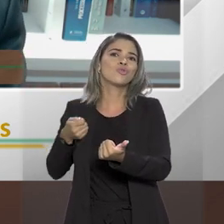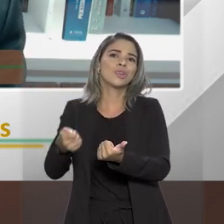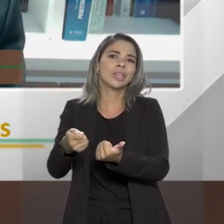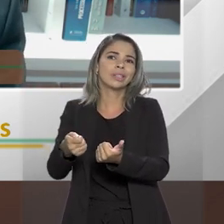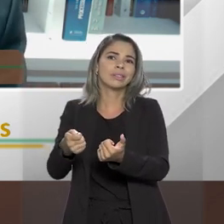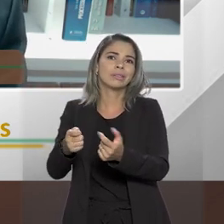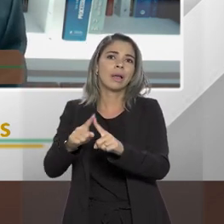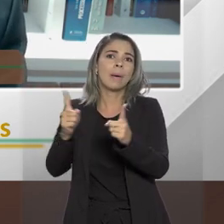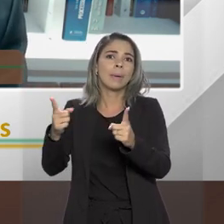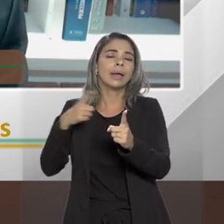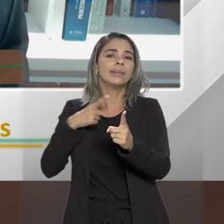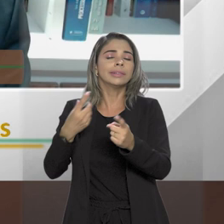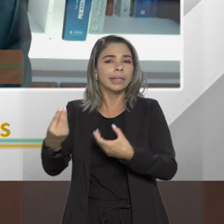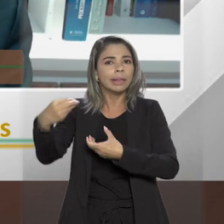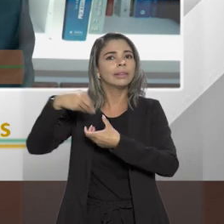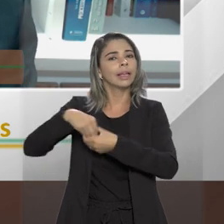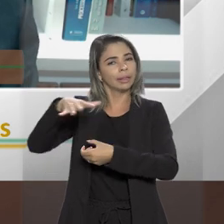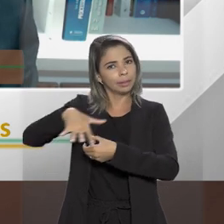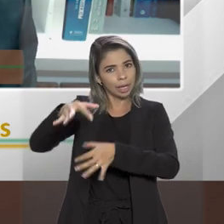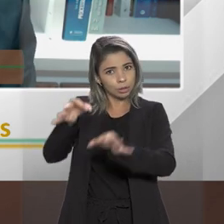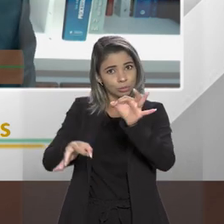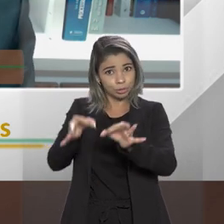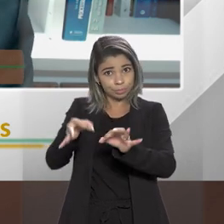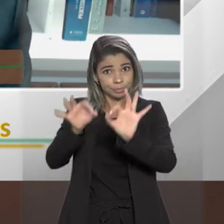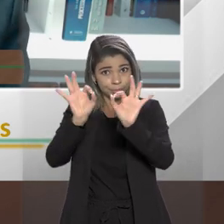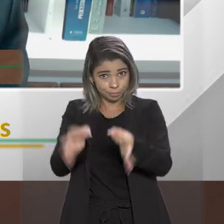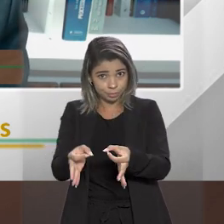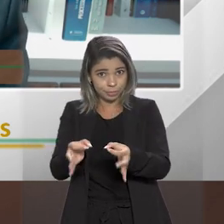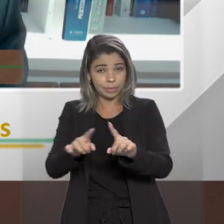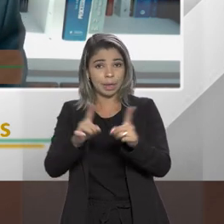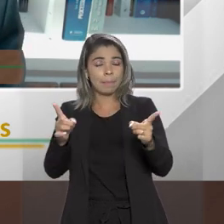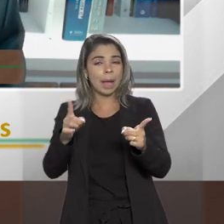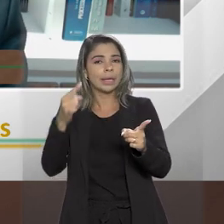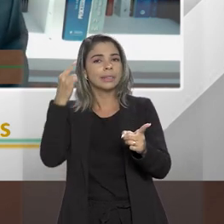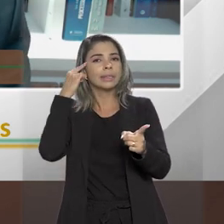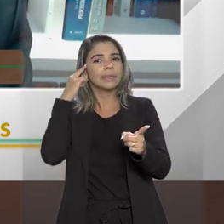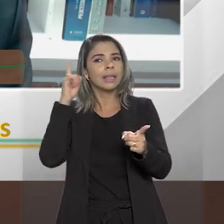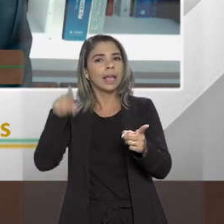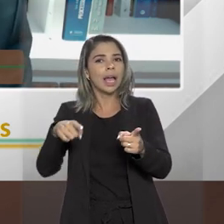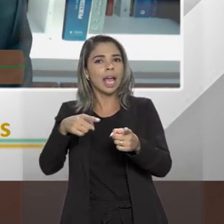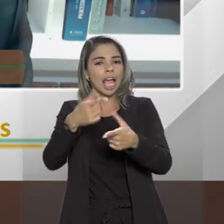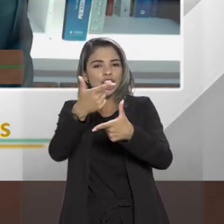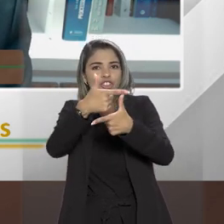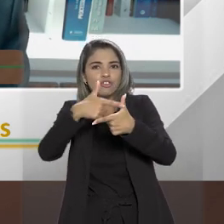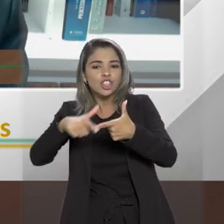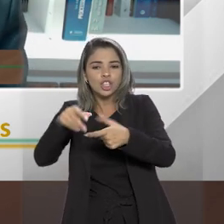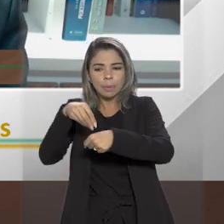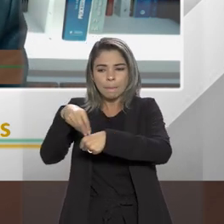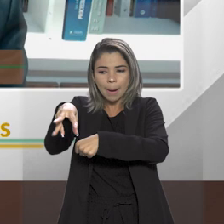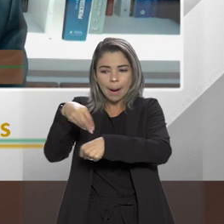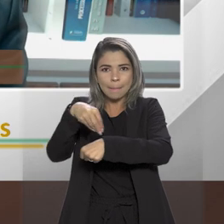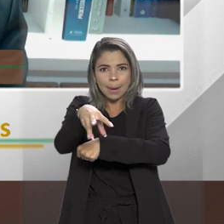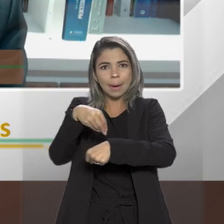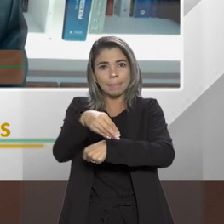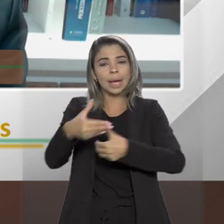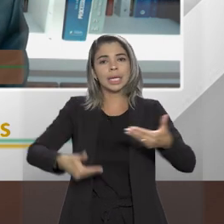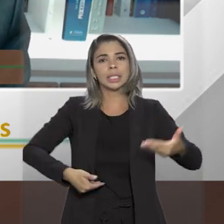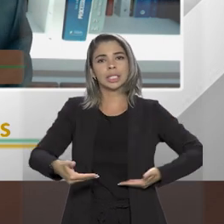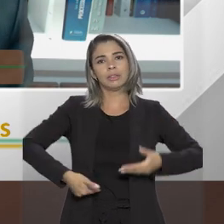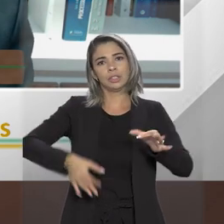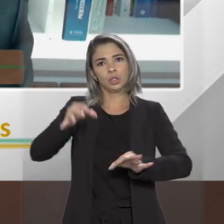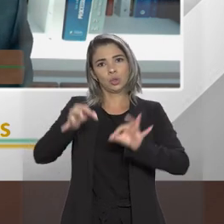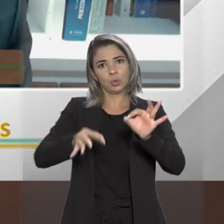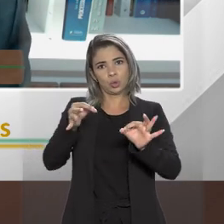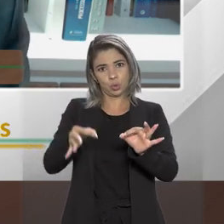da estrutura do poder judiciário. A ideia é racionalizar a prestação jurisdicional. E aí, então, eu faço com